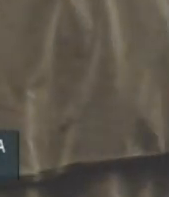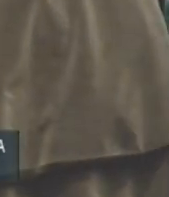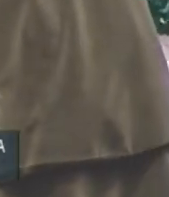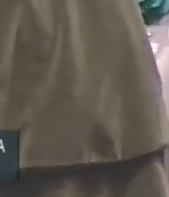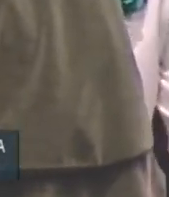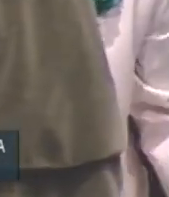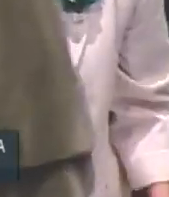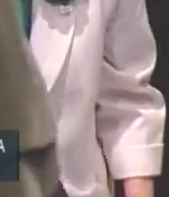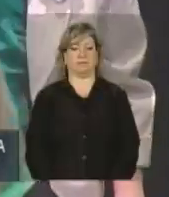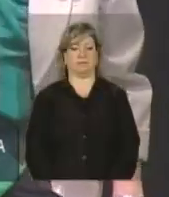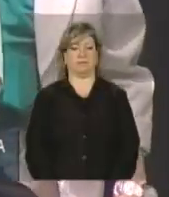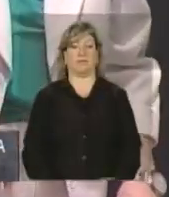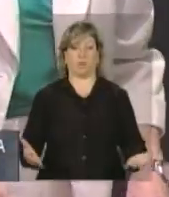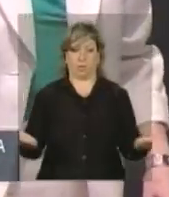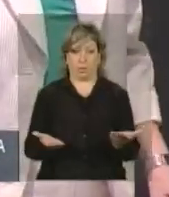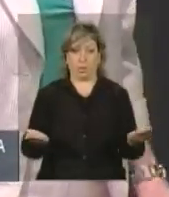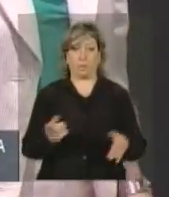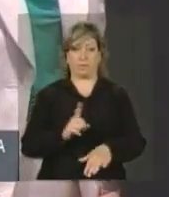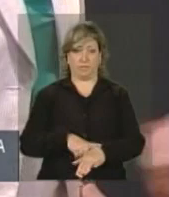Nesse momento,